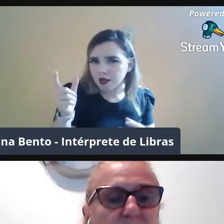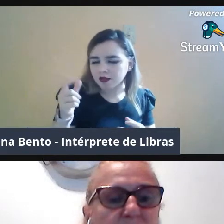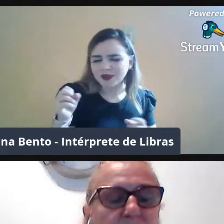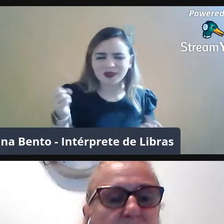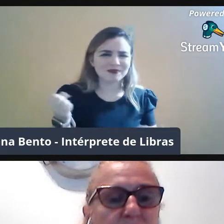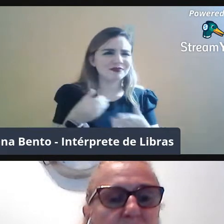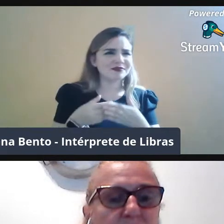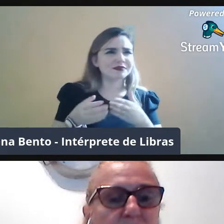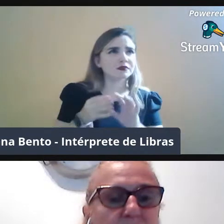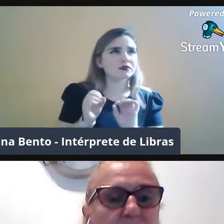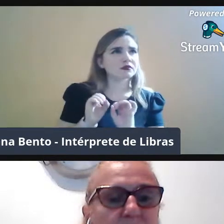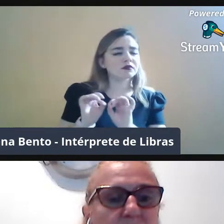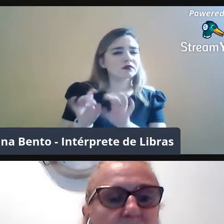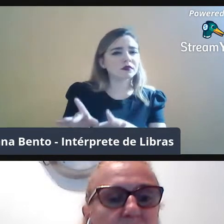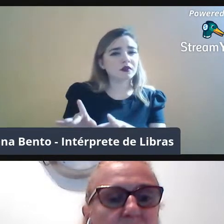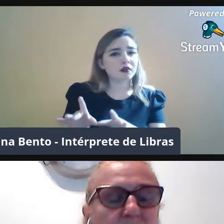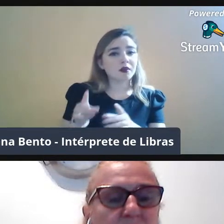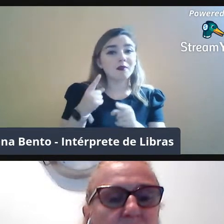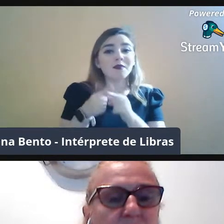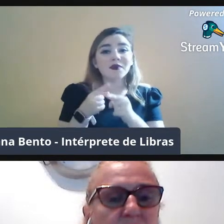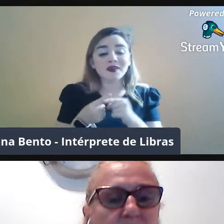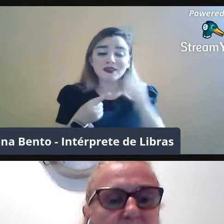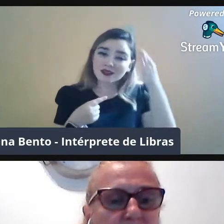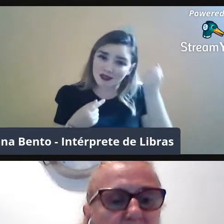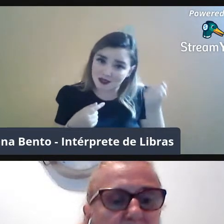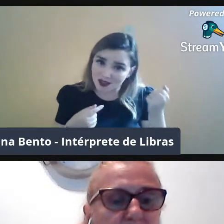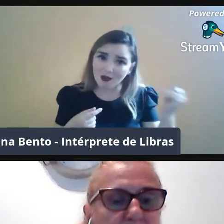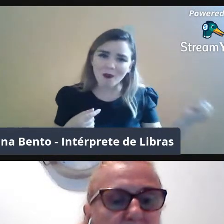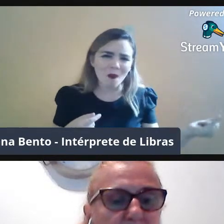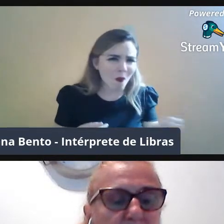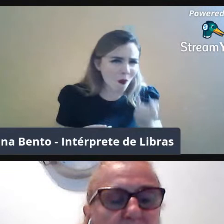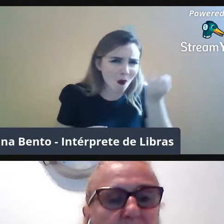elas sabem que tem algo mais importante.